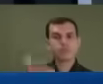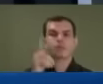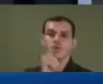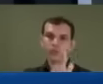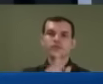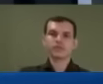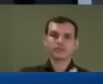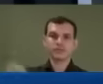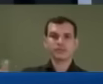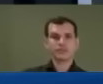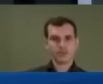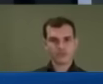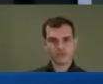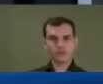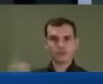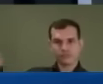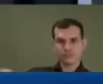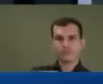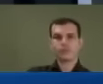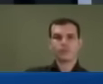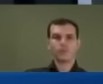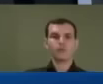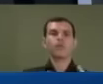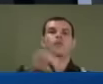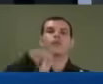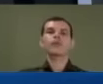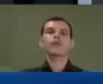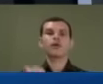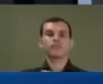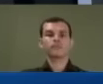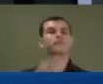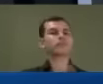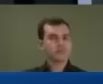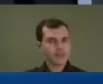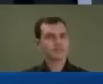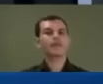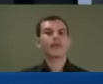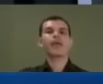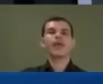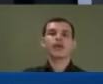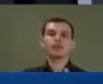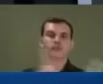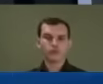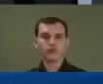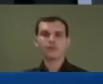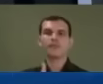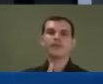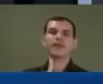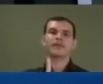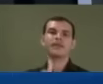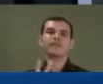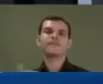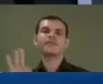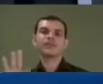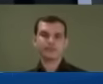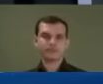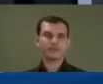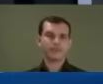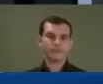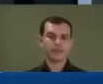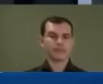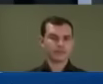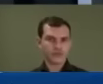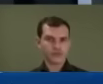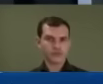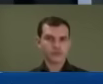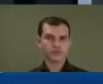o direito de passar para o quadro da União. A mesma questão relativa aos servidores PDVistas e da progressão dos servidores. Eu queria